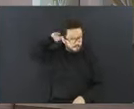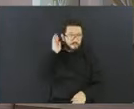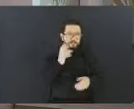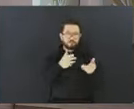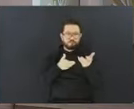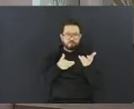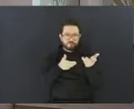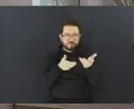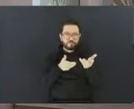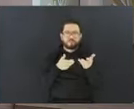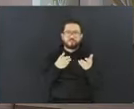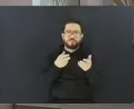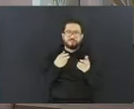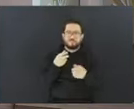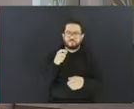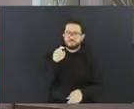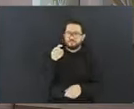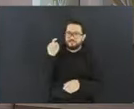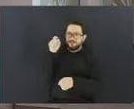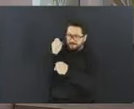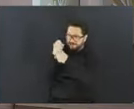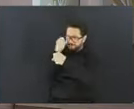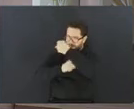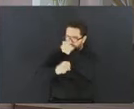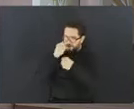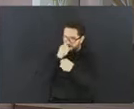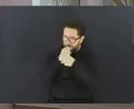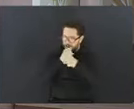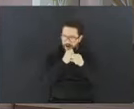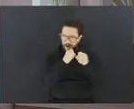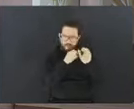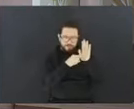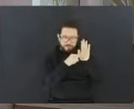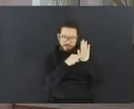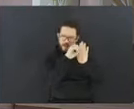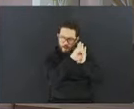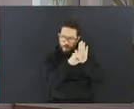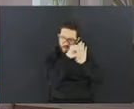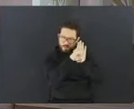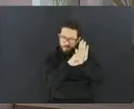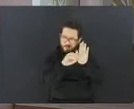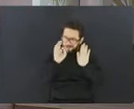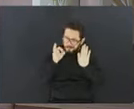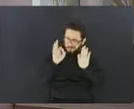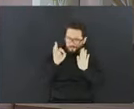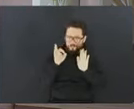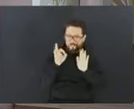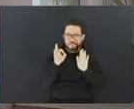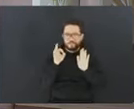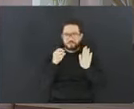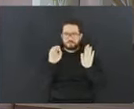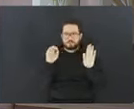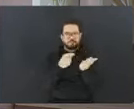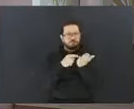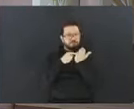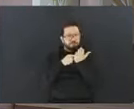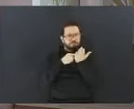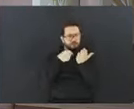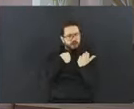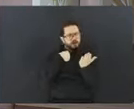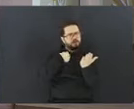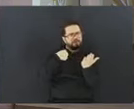fez um ofício no ano passado, né, para ter esses questionamentos, e quando me levado a isso, eu até fiquei assim, imaginando que